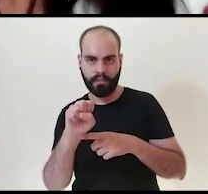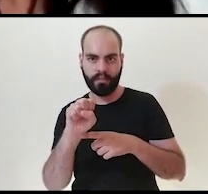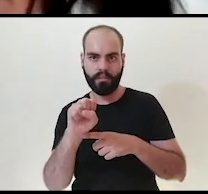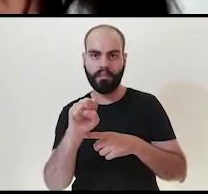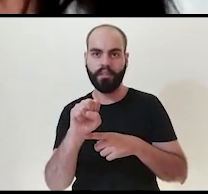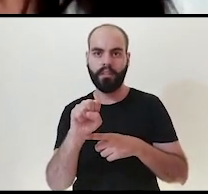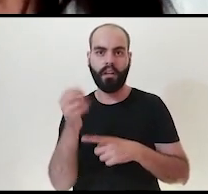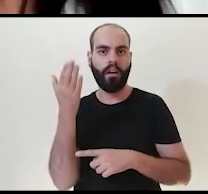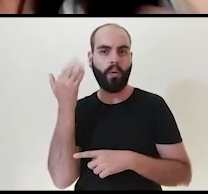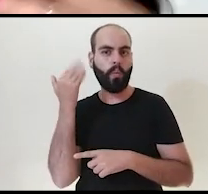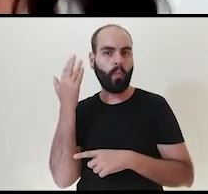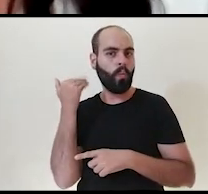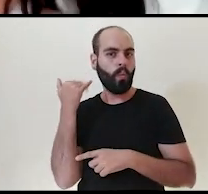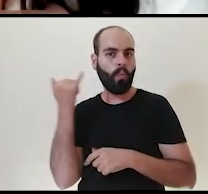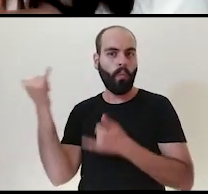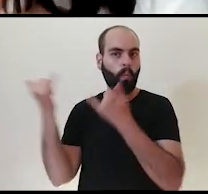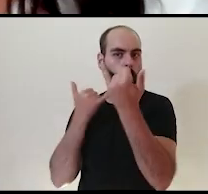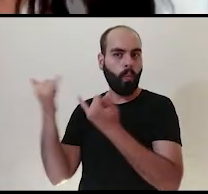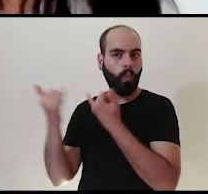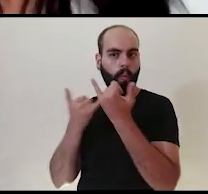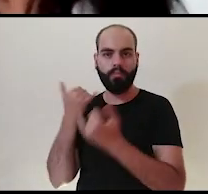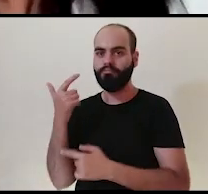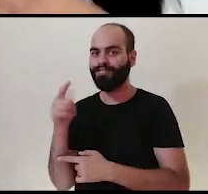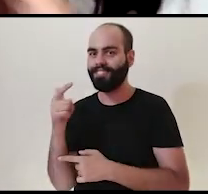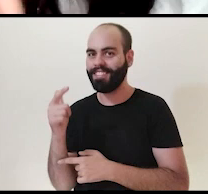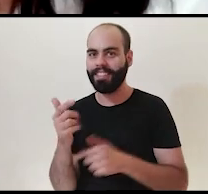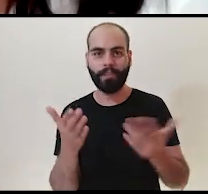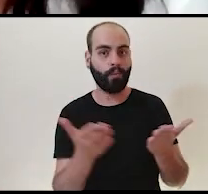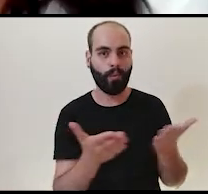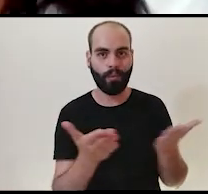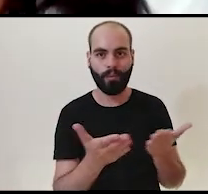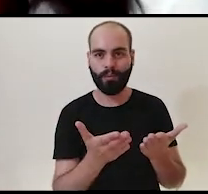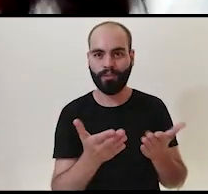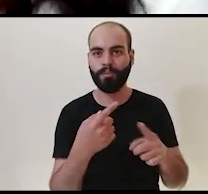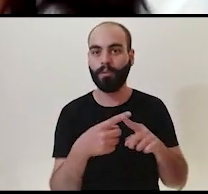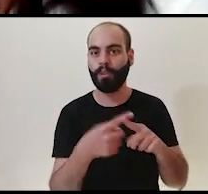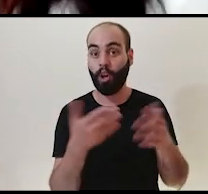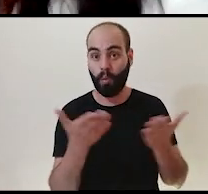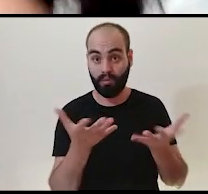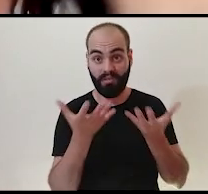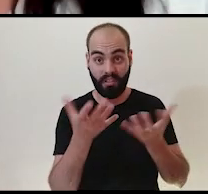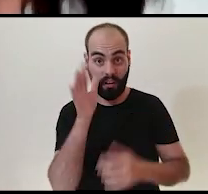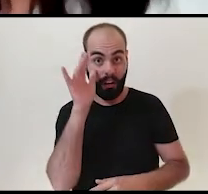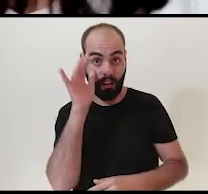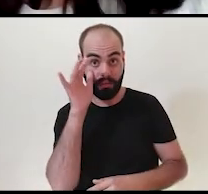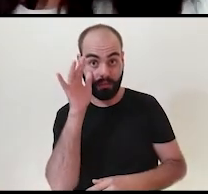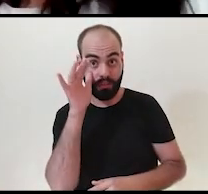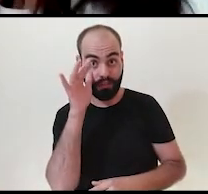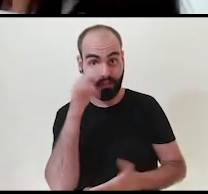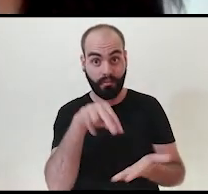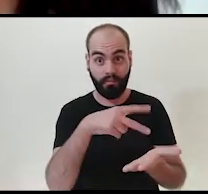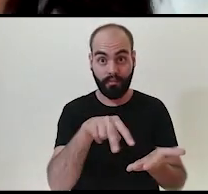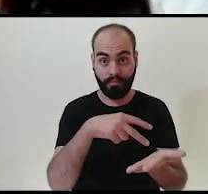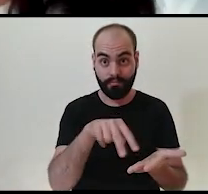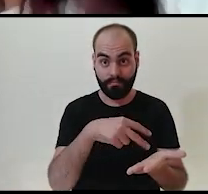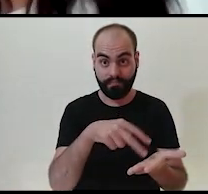quantidade de informações que a gente tem hoje. Porque se eu quero ver o Lago do Cisne, eu entro no Google, digito Lago do Cisne, e aí eu tenho